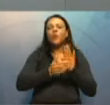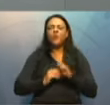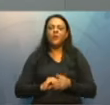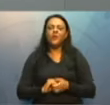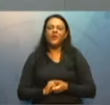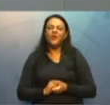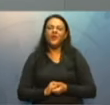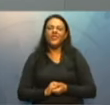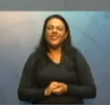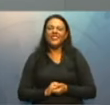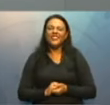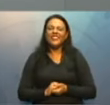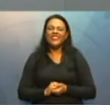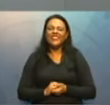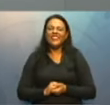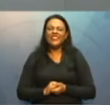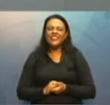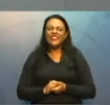propostas.